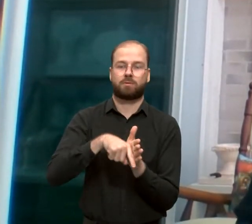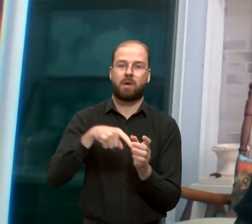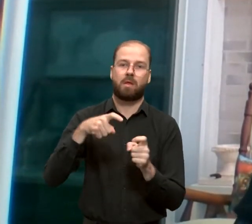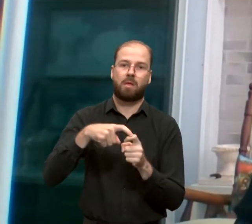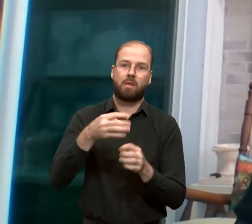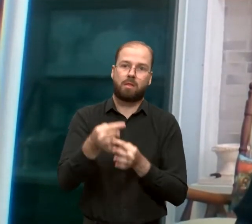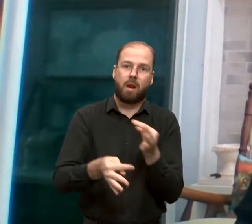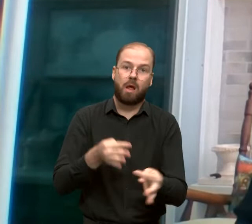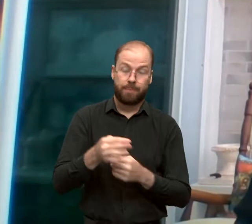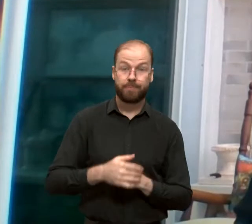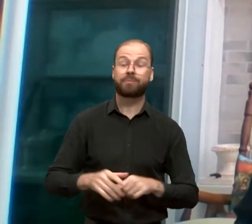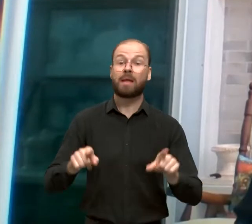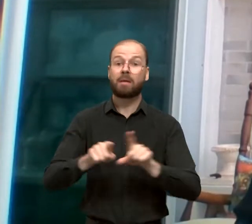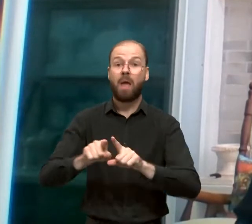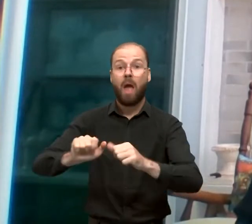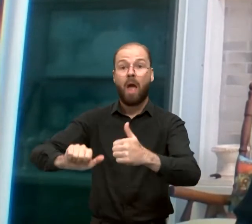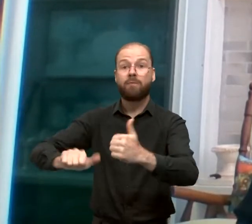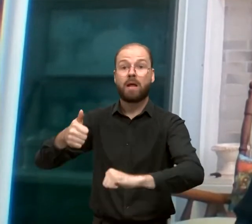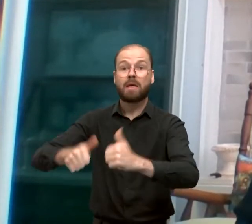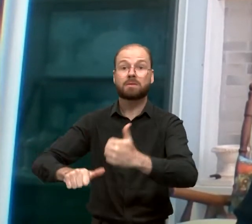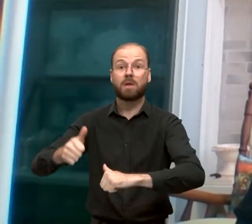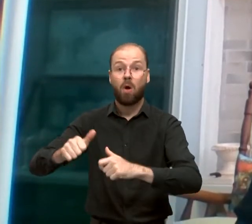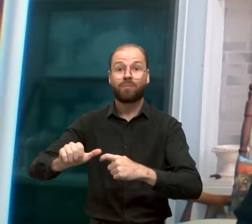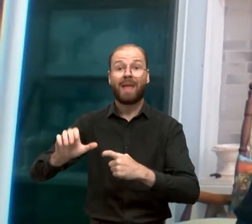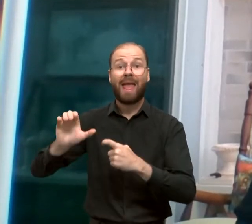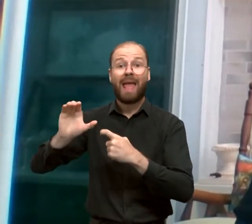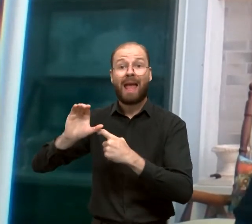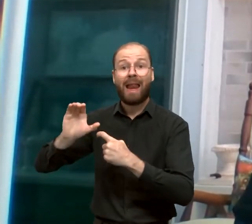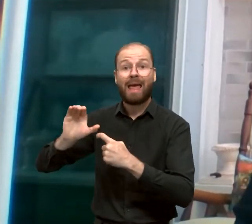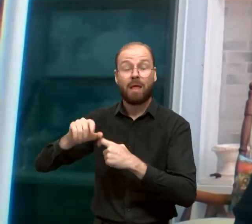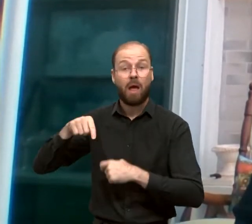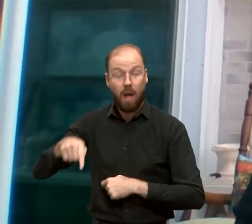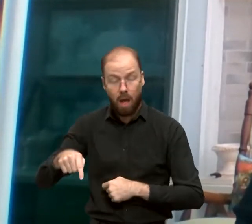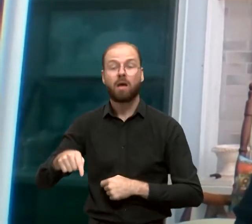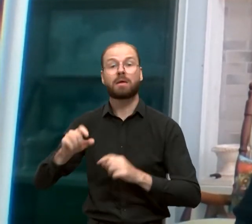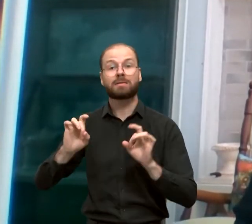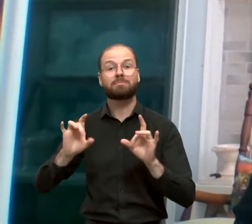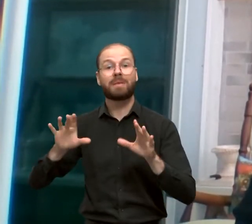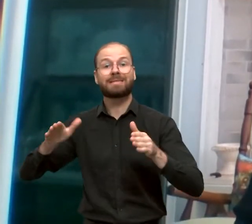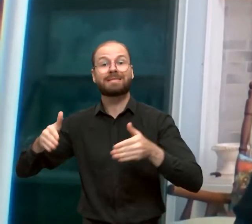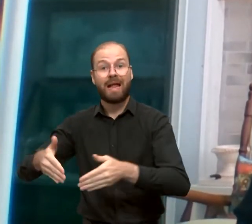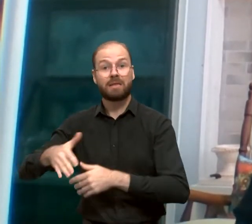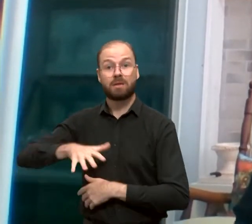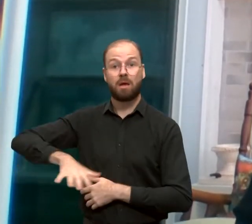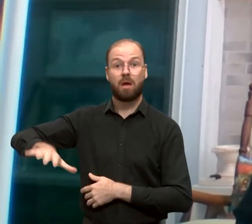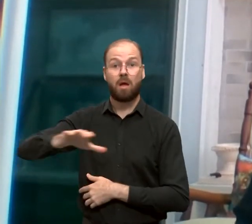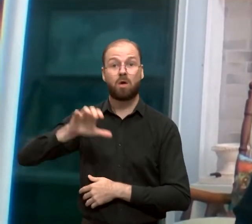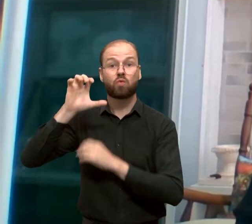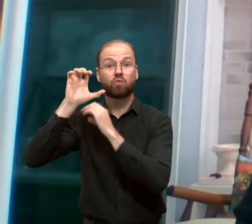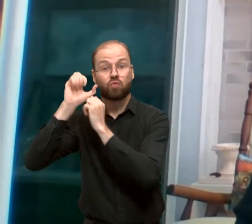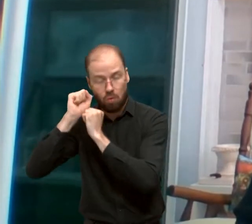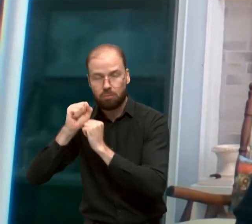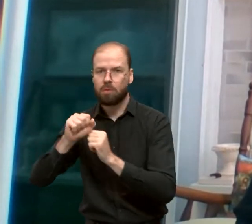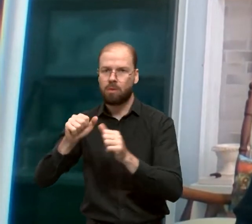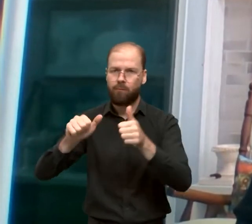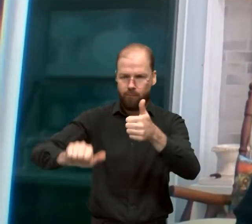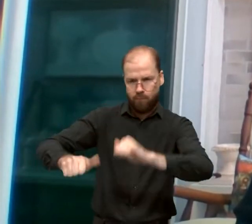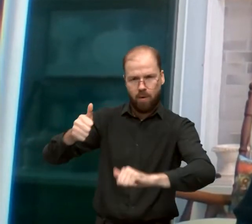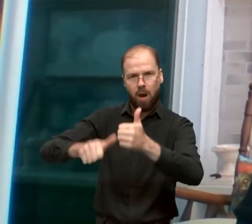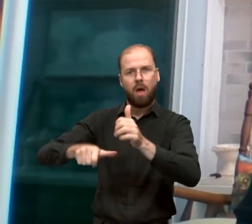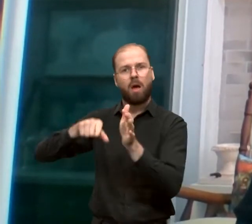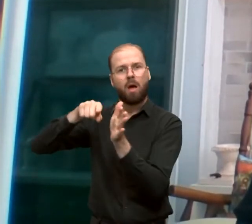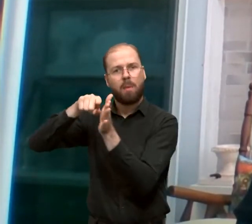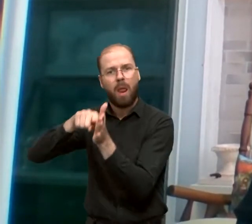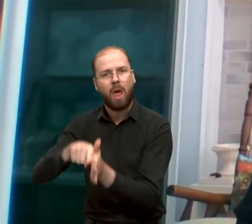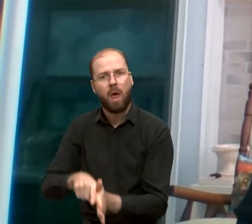da avaliação clínica, que é muito importante do especialista em sono, ele precisa ser submetido à avaliação do sono,